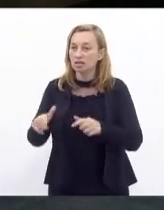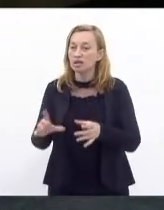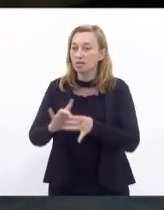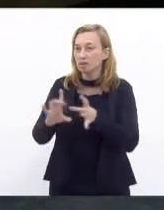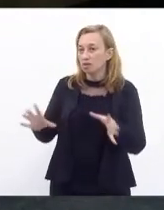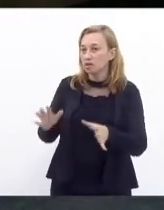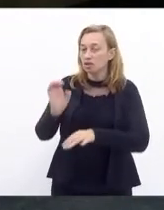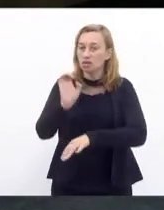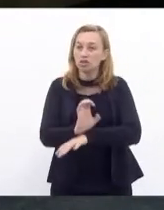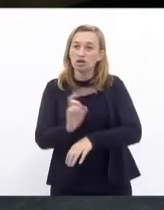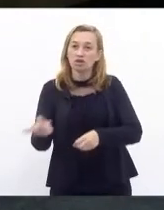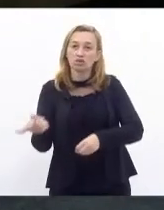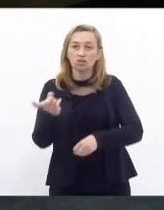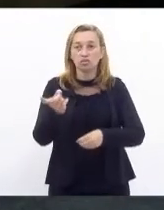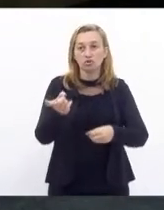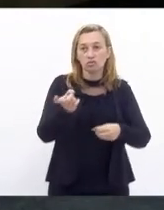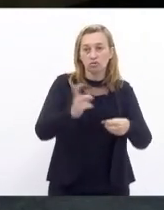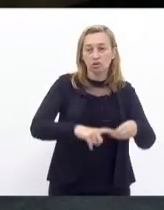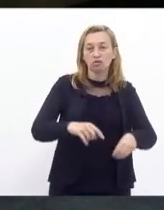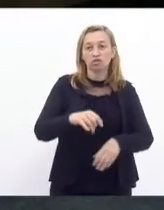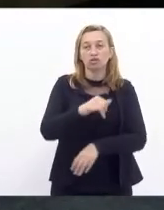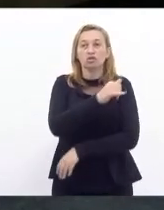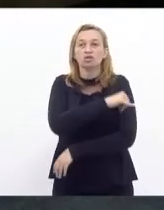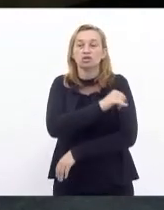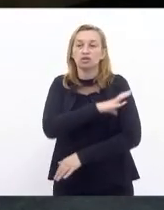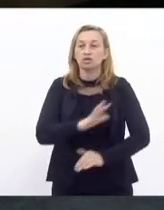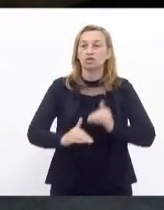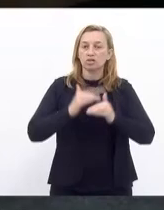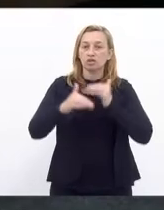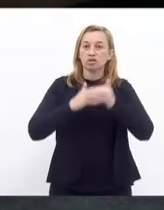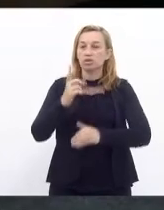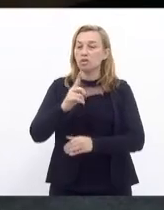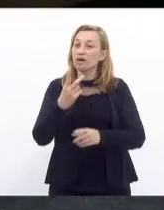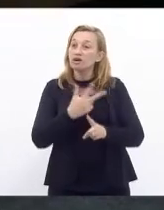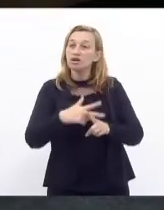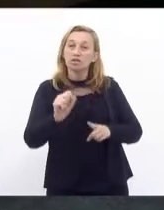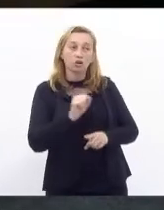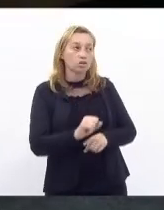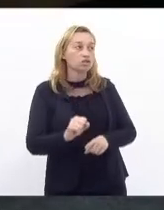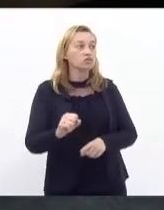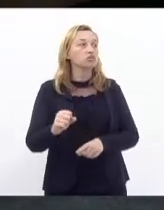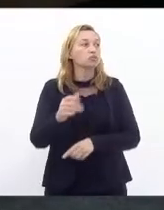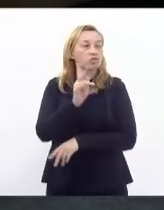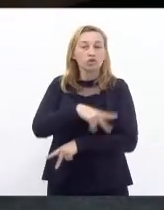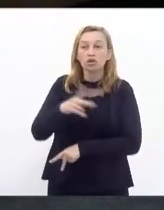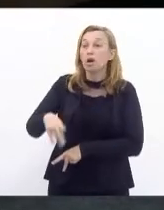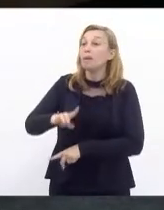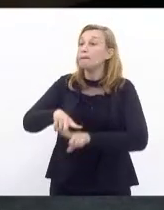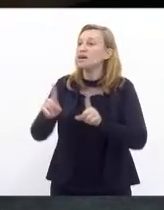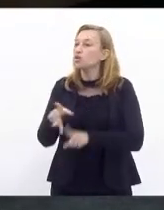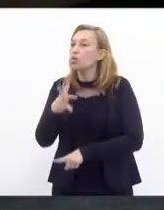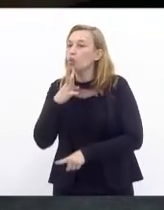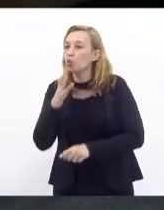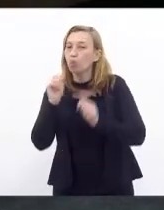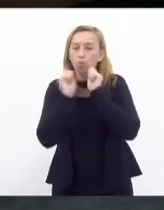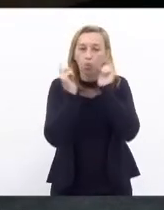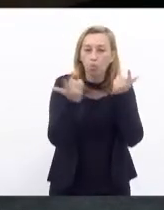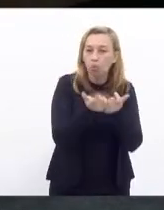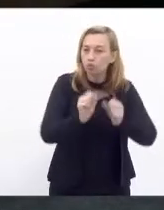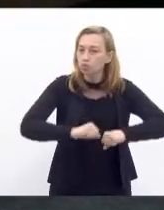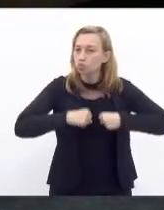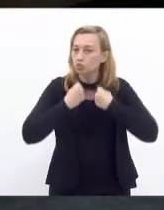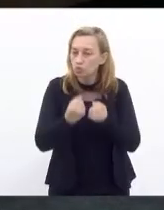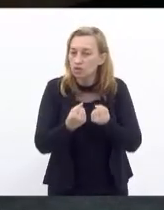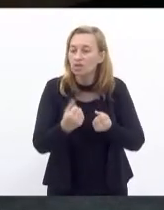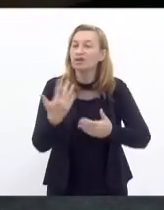Janeiro volte a crescer. Então, não é uma vitória dos professores, porque esse é direito dele, mas é um reconhecimento da Alerj a essa dedicação.